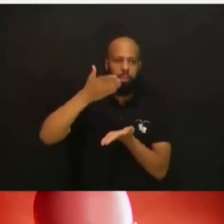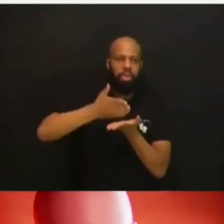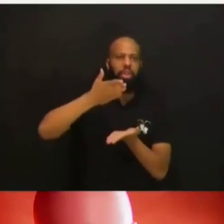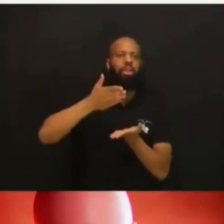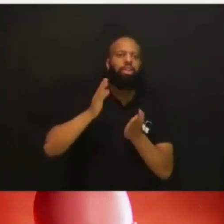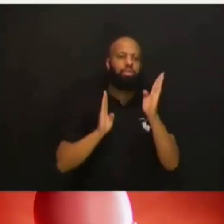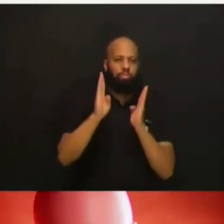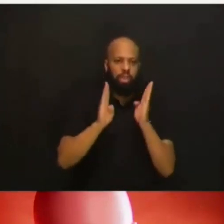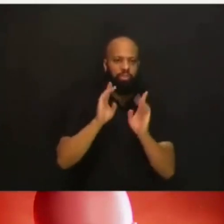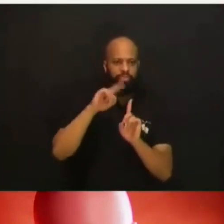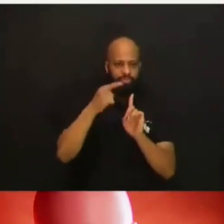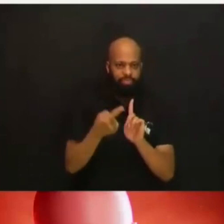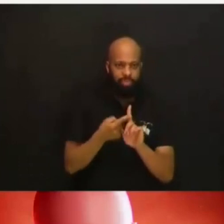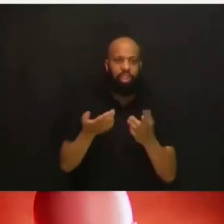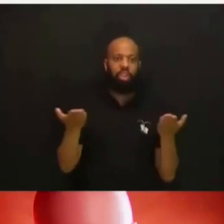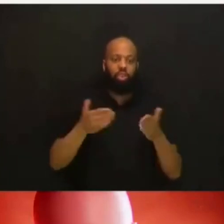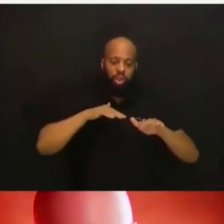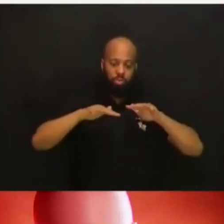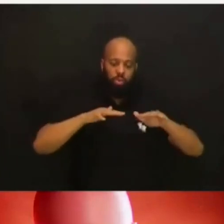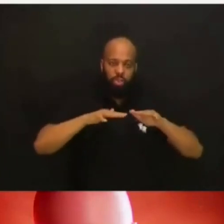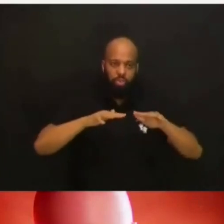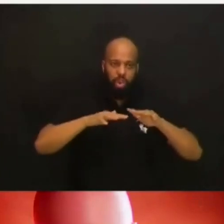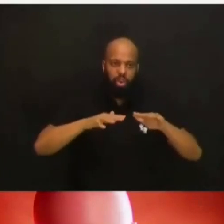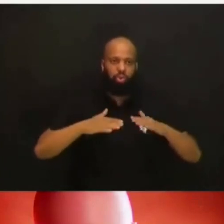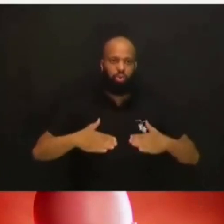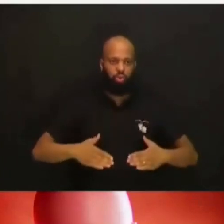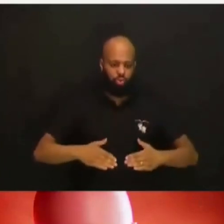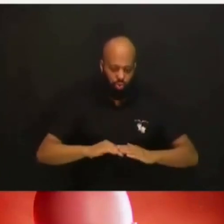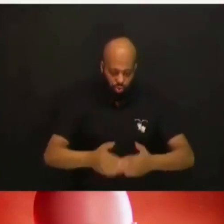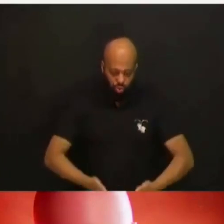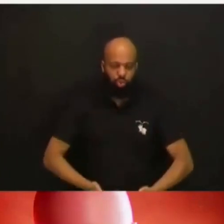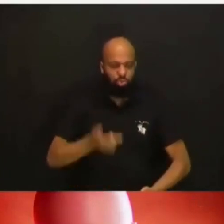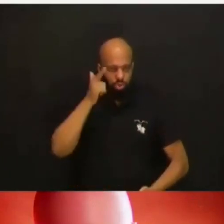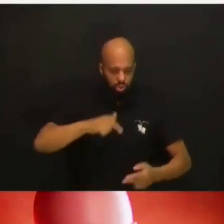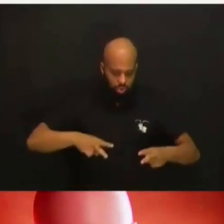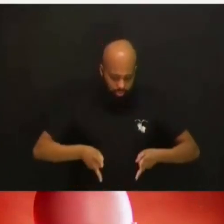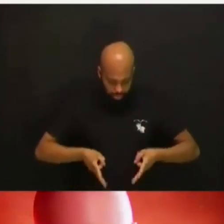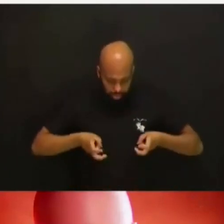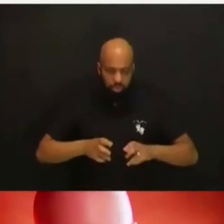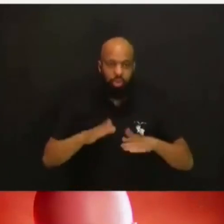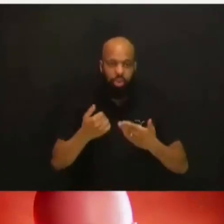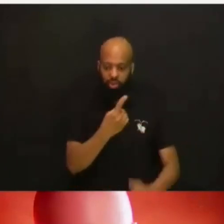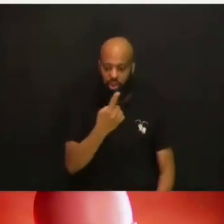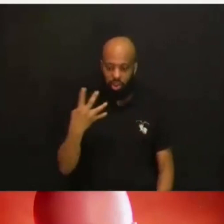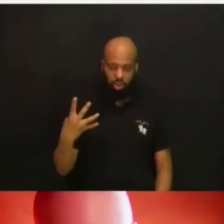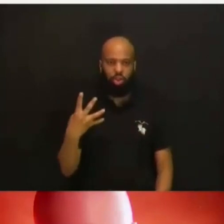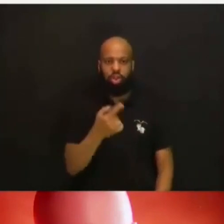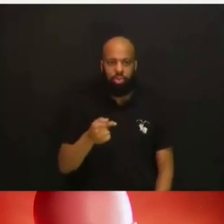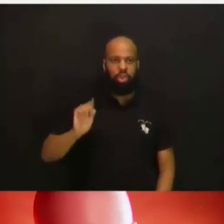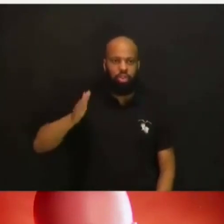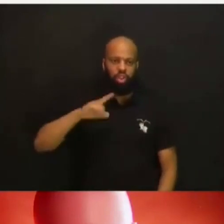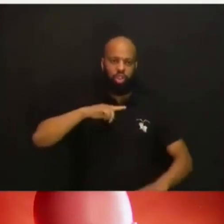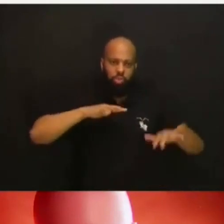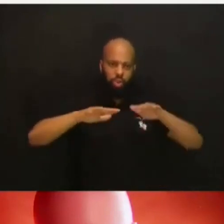Os movimentos fetais passam a ser percebidos. Lembra que com 14 semanas, esse bebê já se mexia bem. Ele já